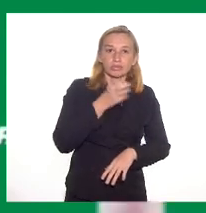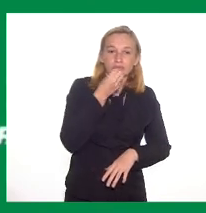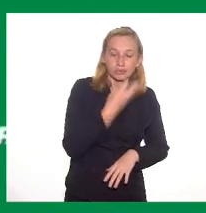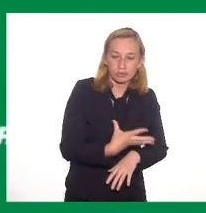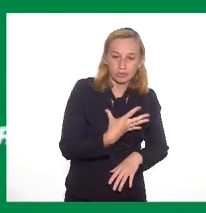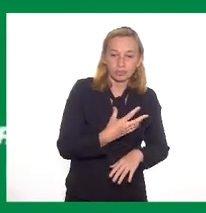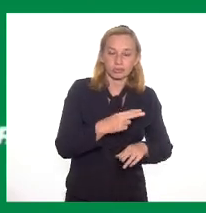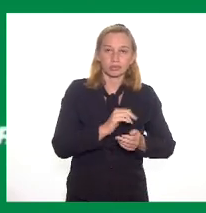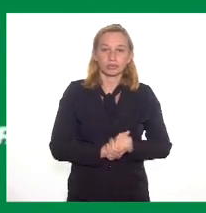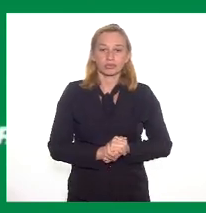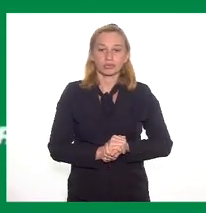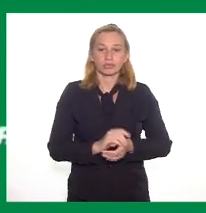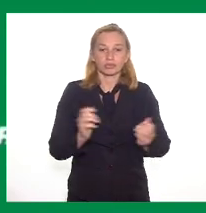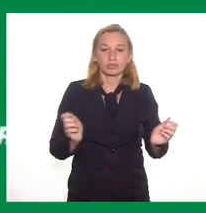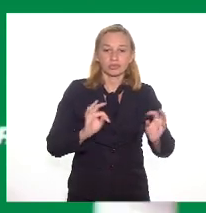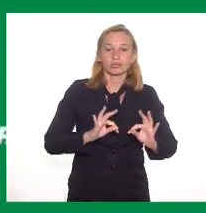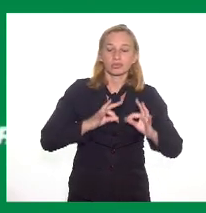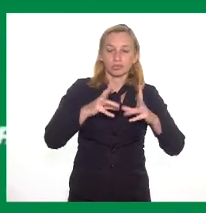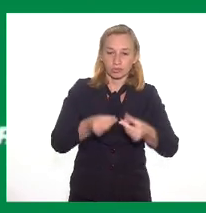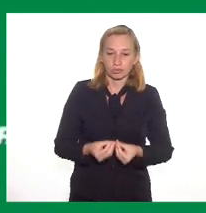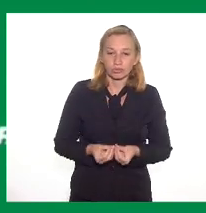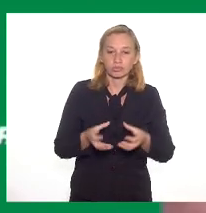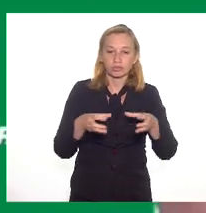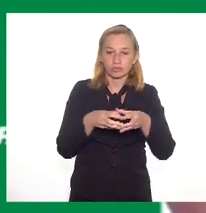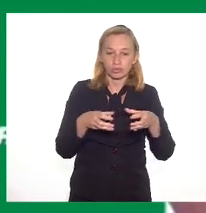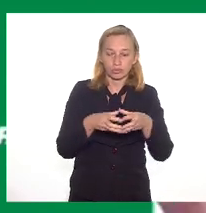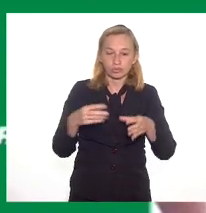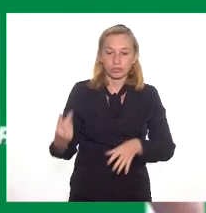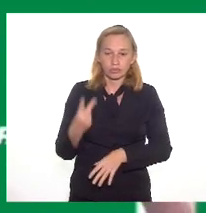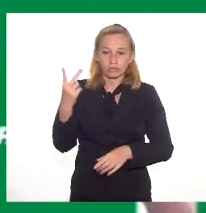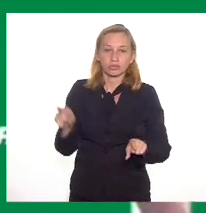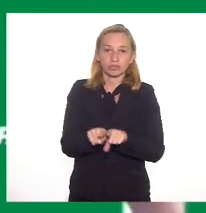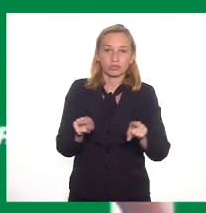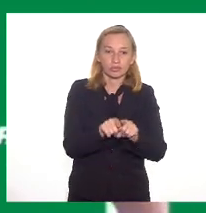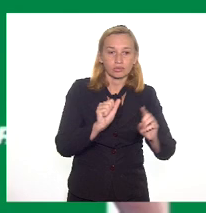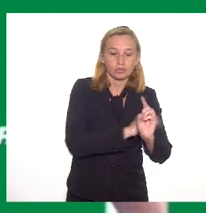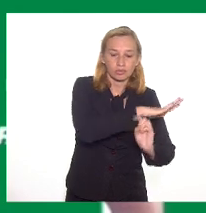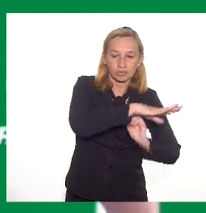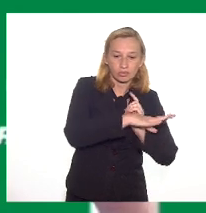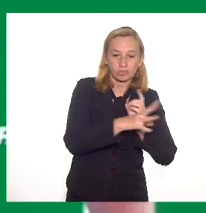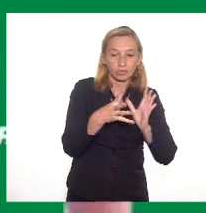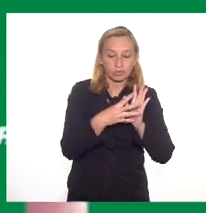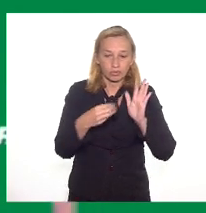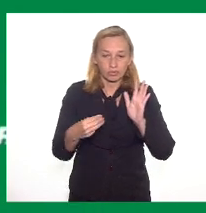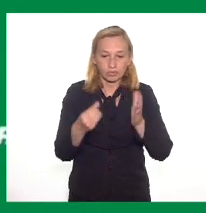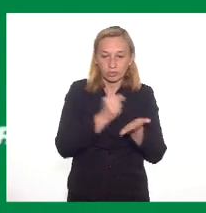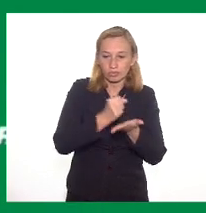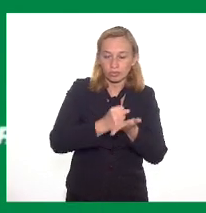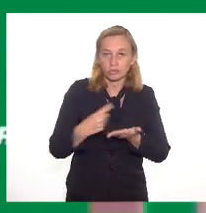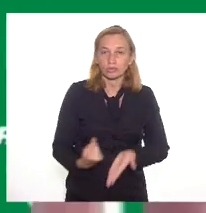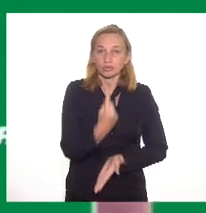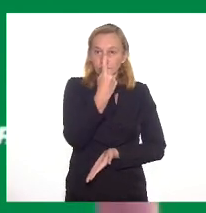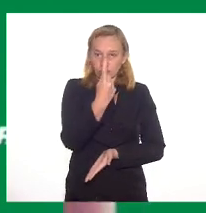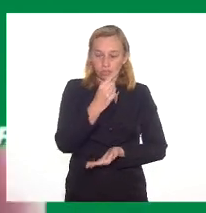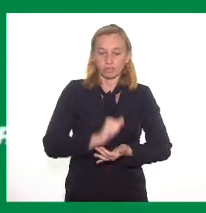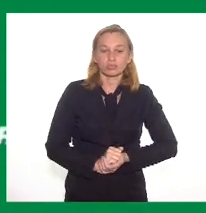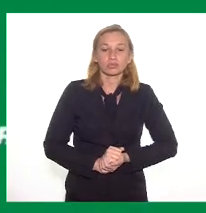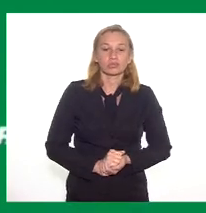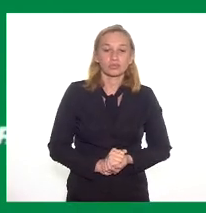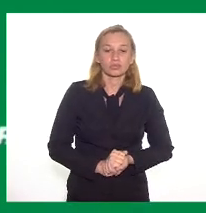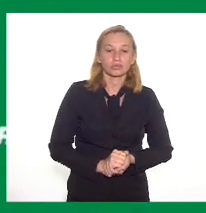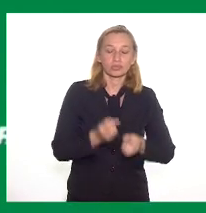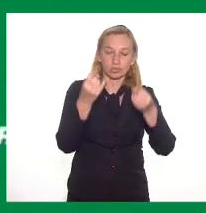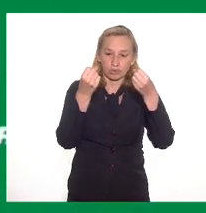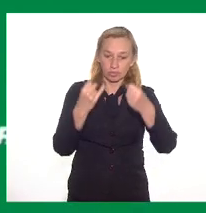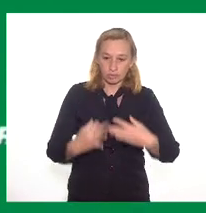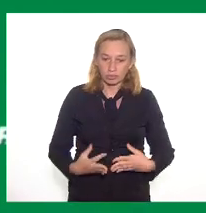só para a Petrobras, mas para toda a cadeia de valor e para a sociedade, e passamos a um modelo de contratação única, né? O Dan vai explicar melhor